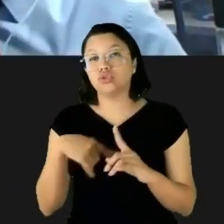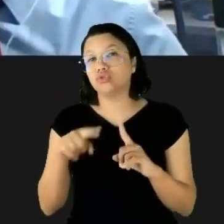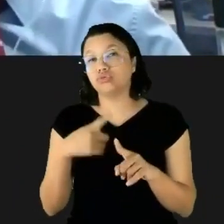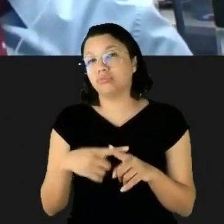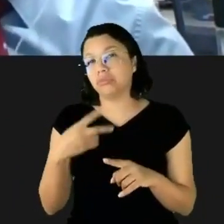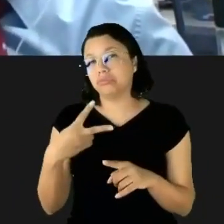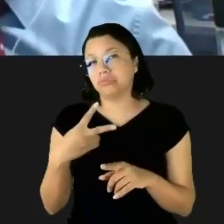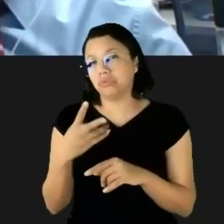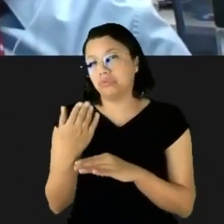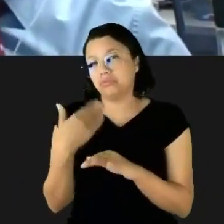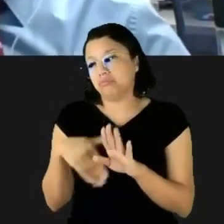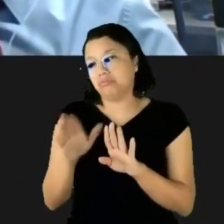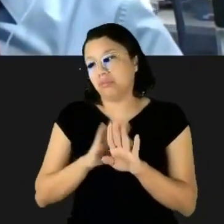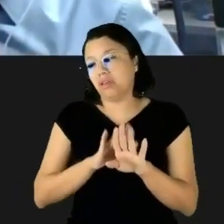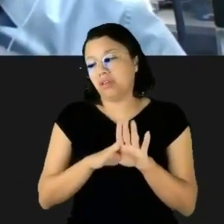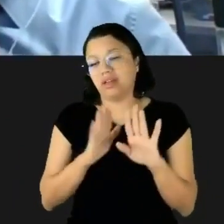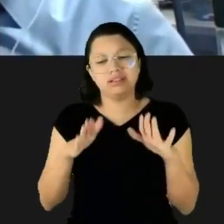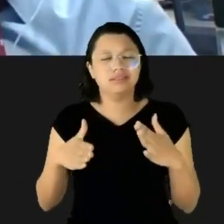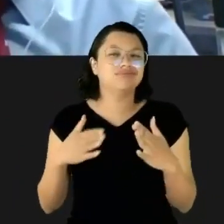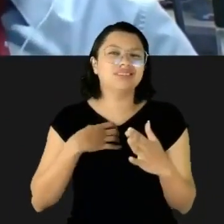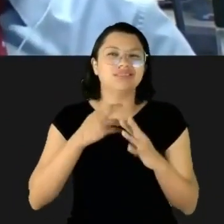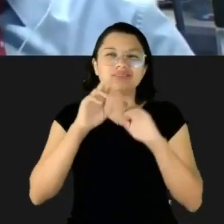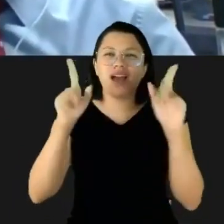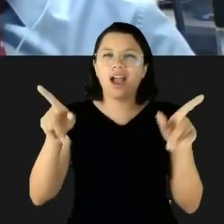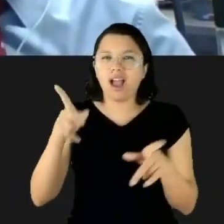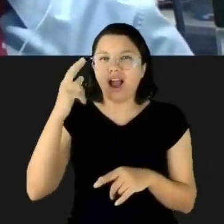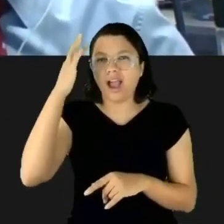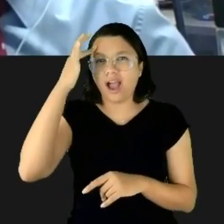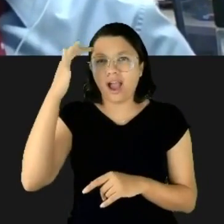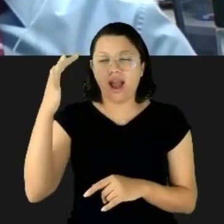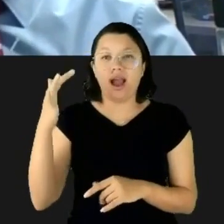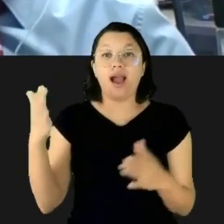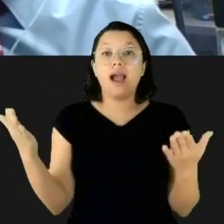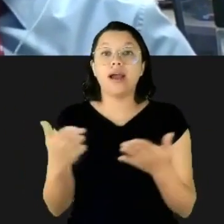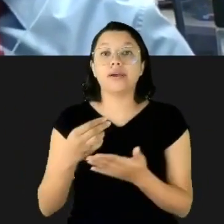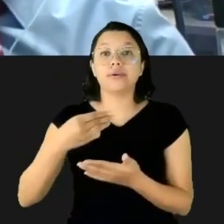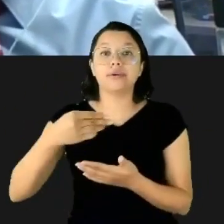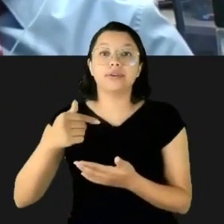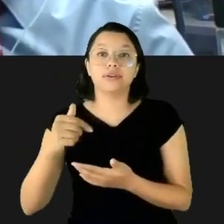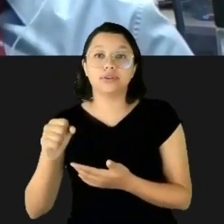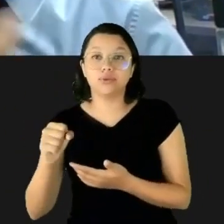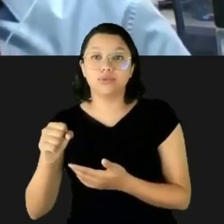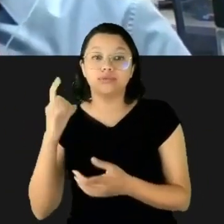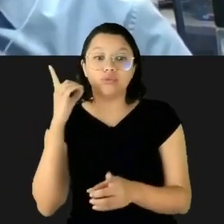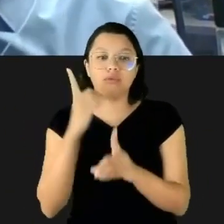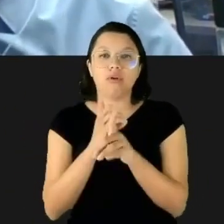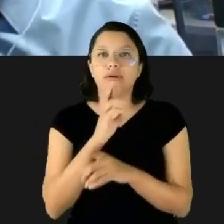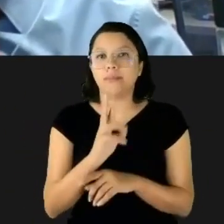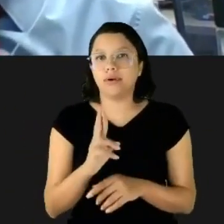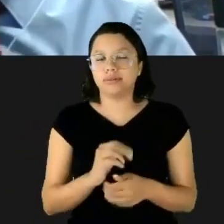trás, então é uma forma diferente de você pensar. E aqui o três, sete, oito, aí você não acha a resposta.